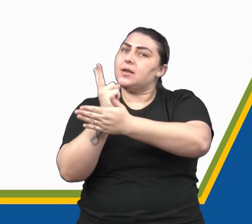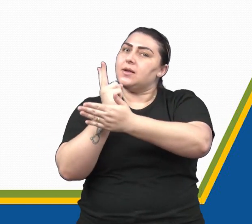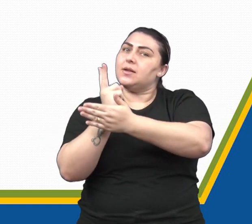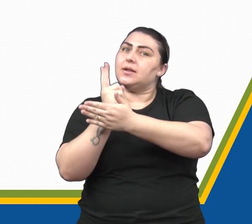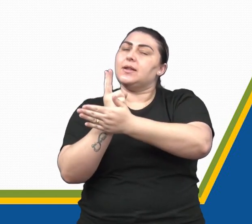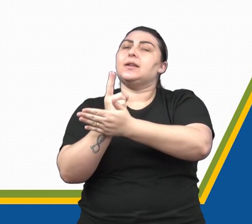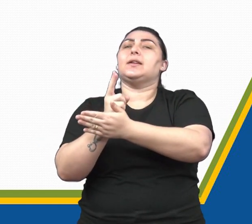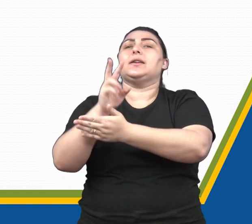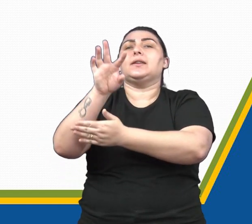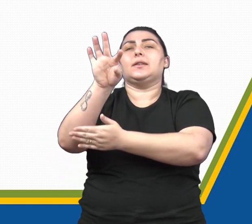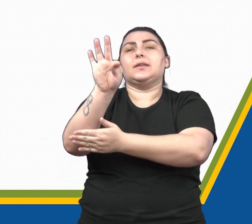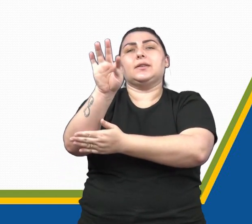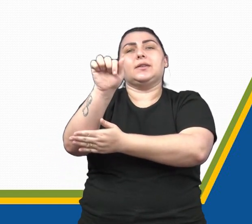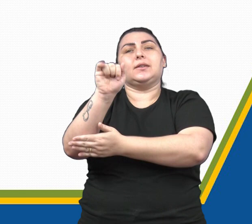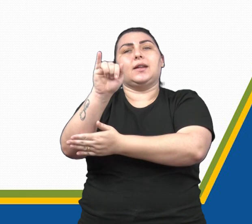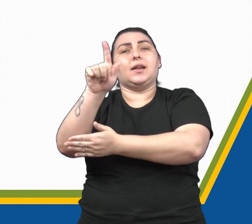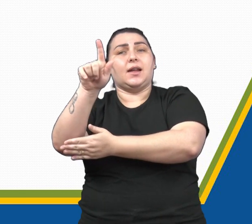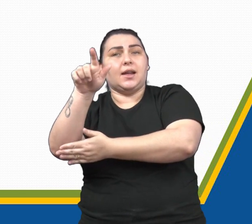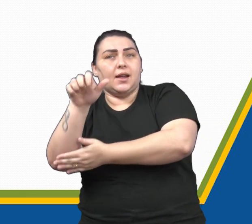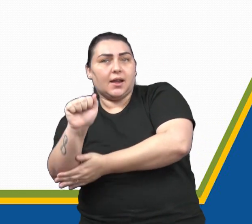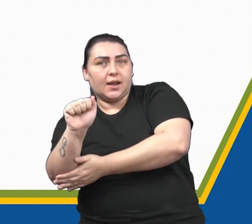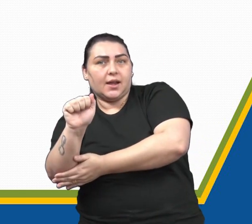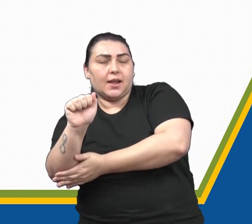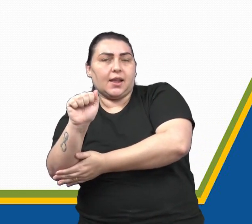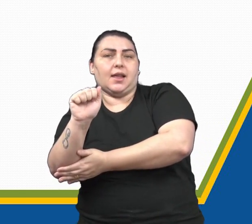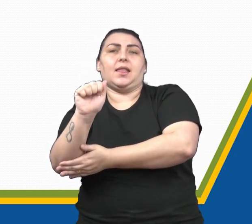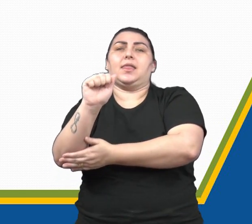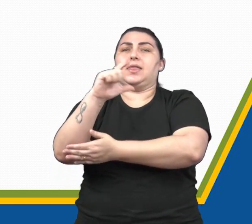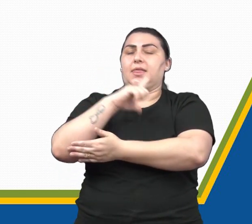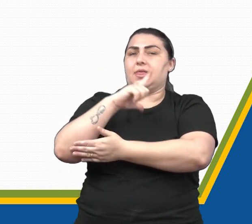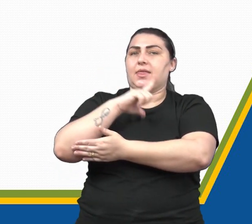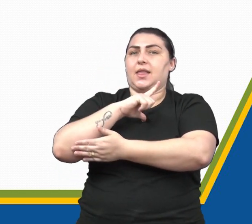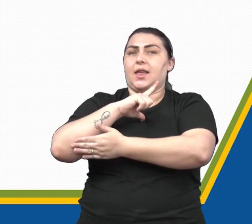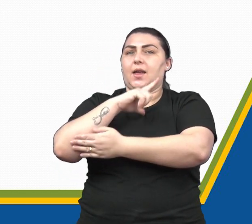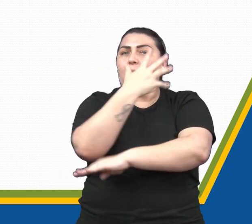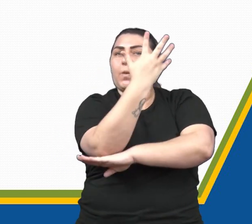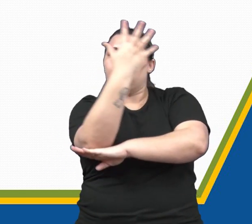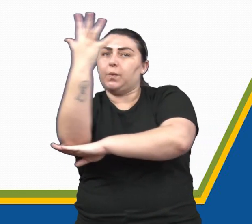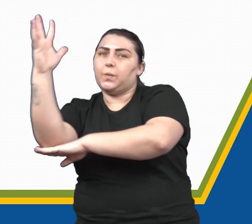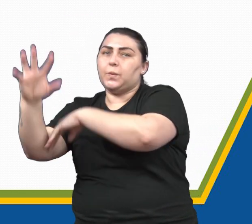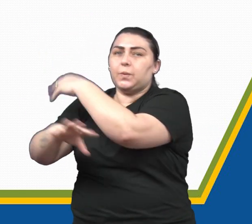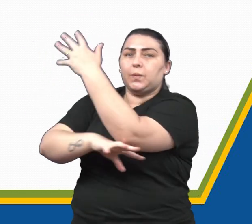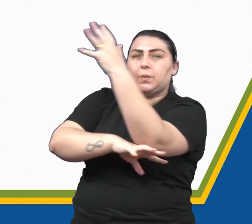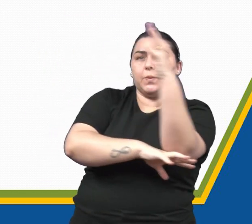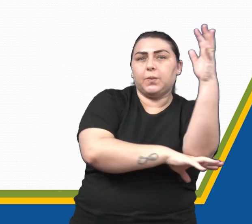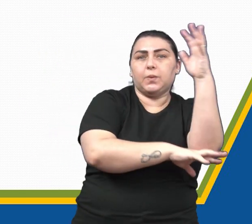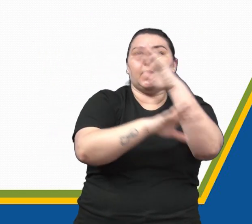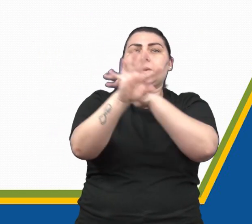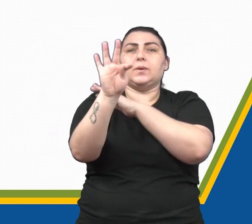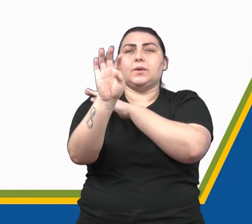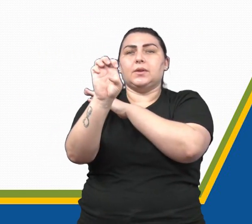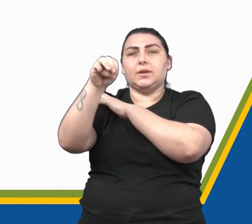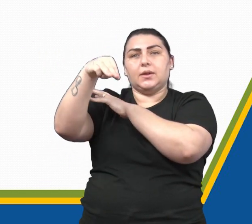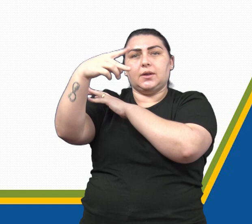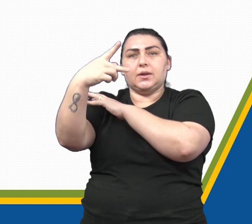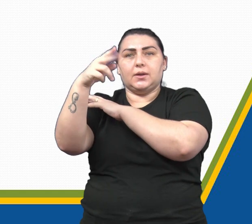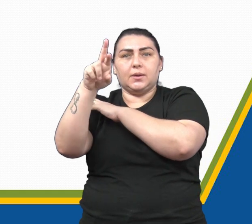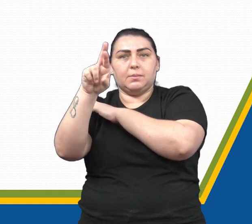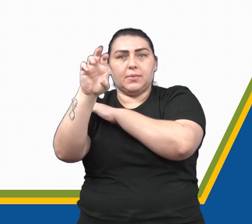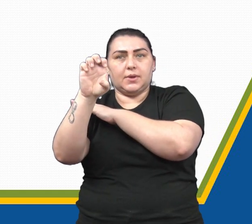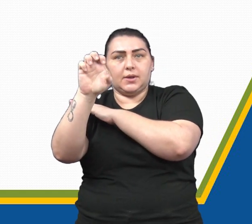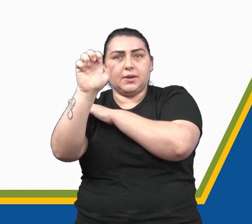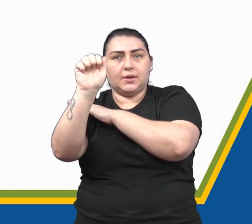tem a taiga, tá? Abaixo da taiga nós vamos ter ali floresta temperada, tá? Teremos também um modelo de